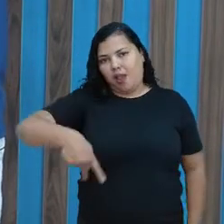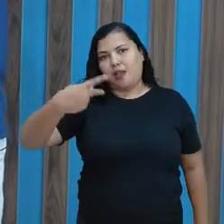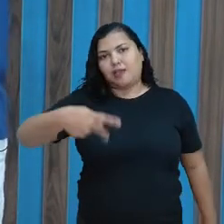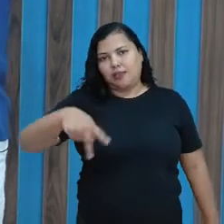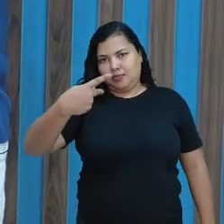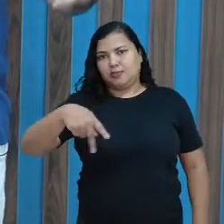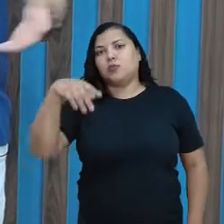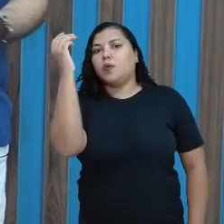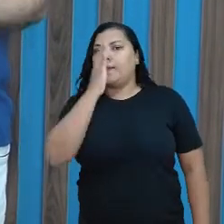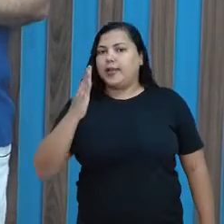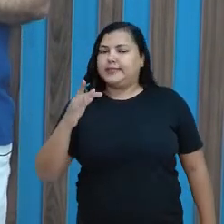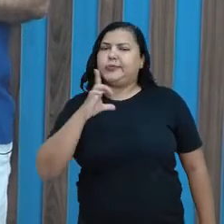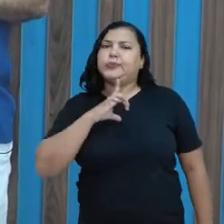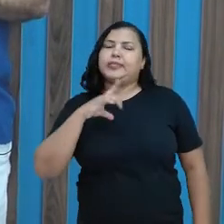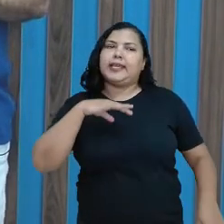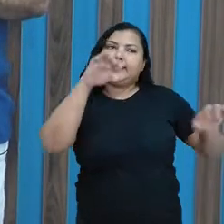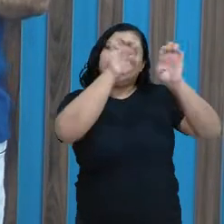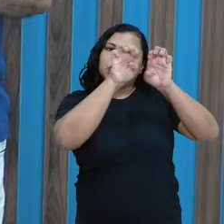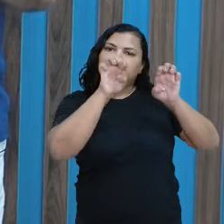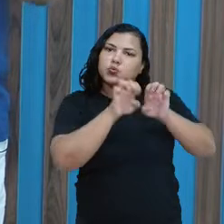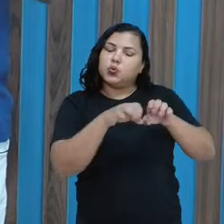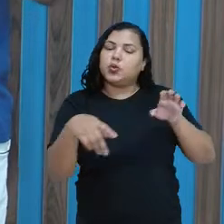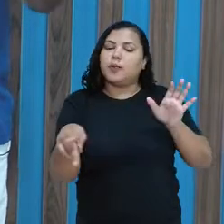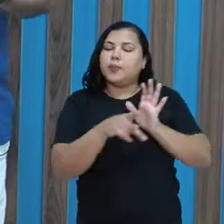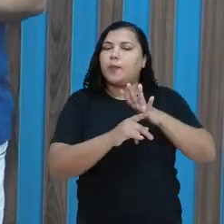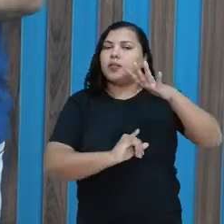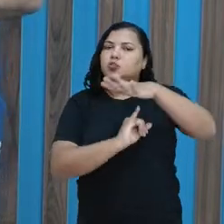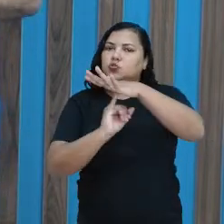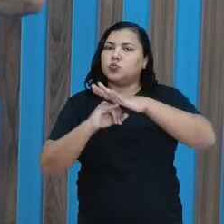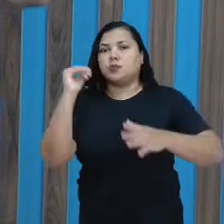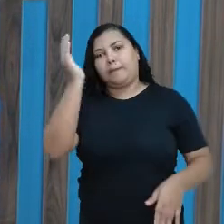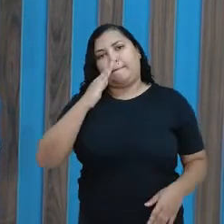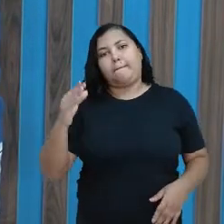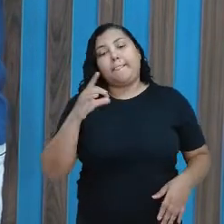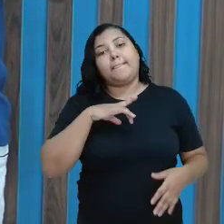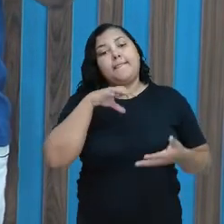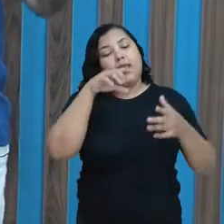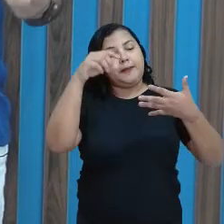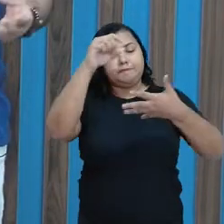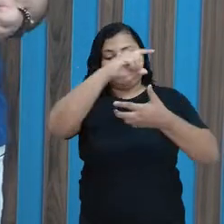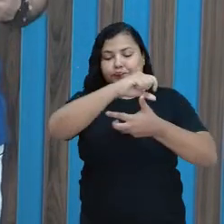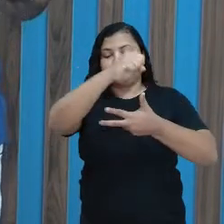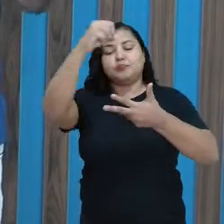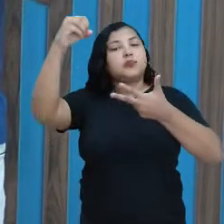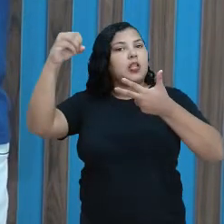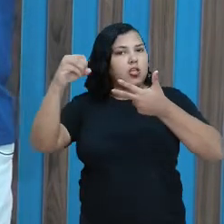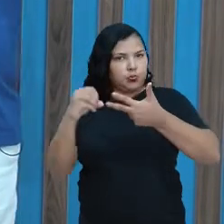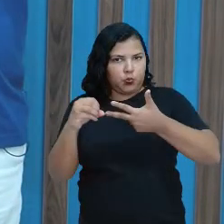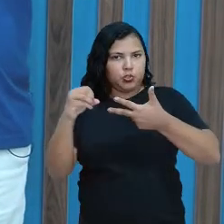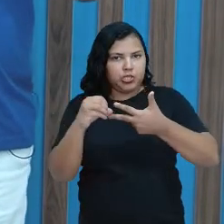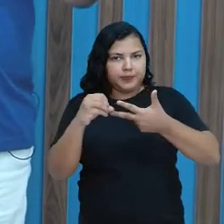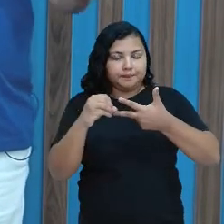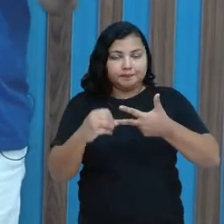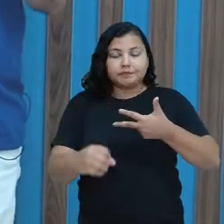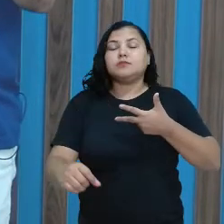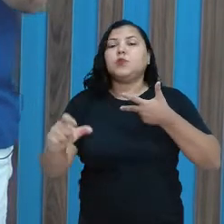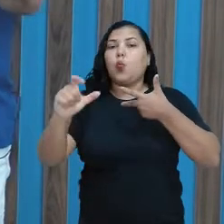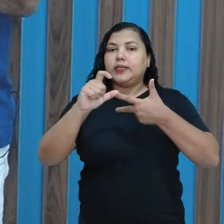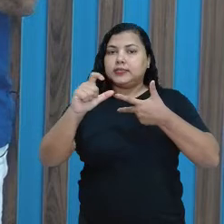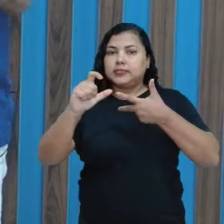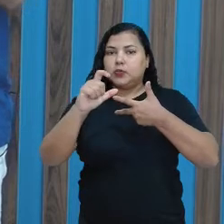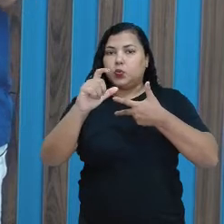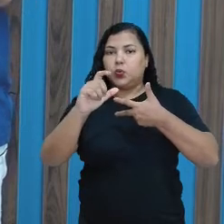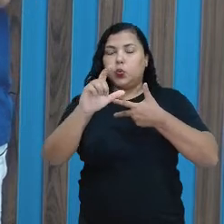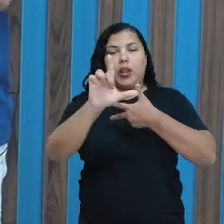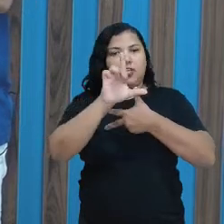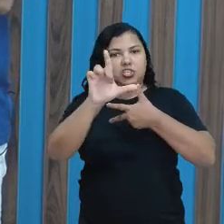no organograma institucional brasileiro, a gente tem a divisão em 3 poderes, né, o Executivo, o